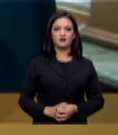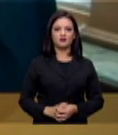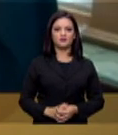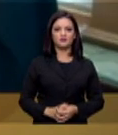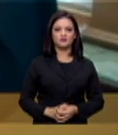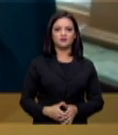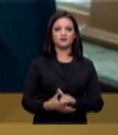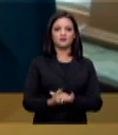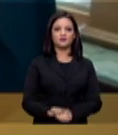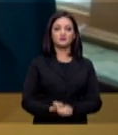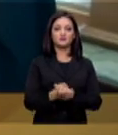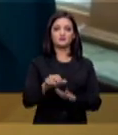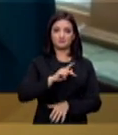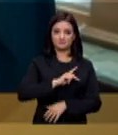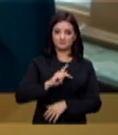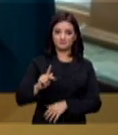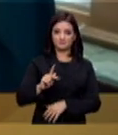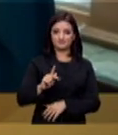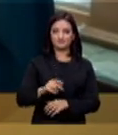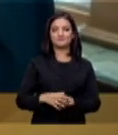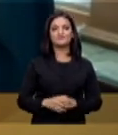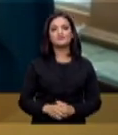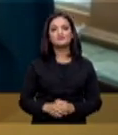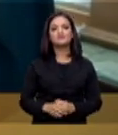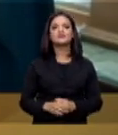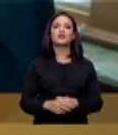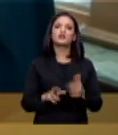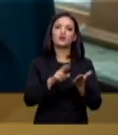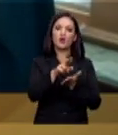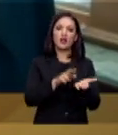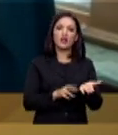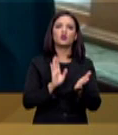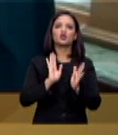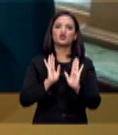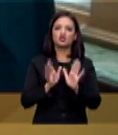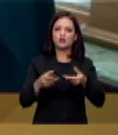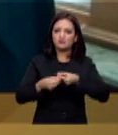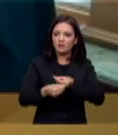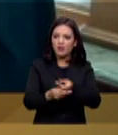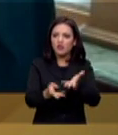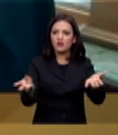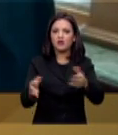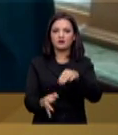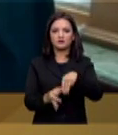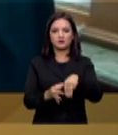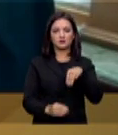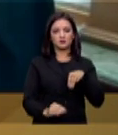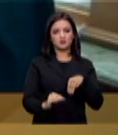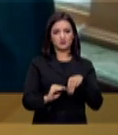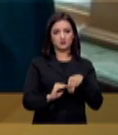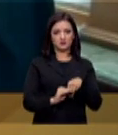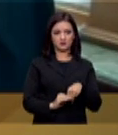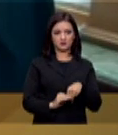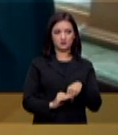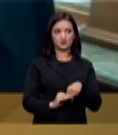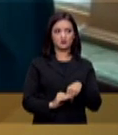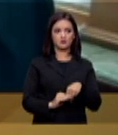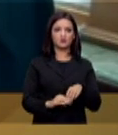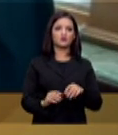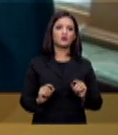Presidente, os colegas receberam o relatório. Em jogo faz-se a